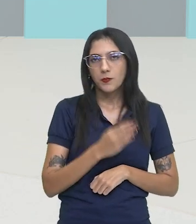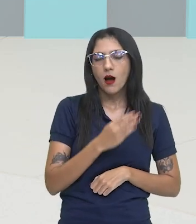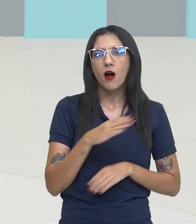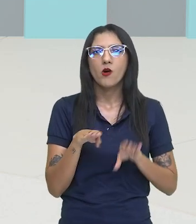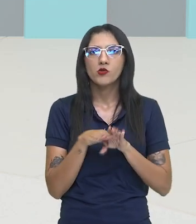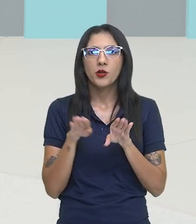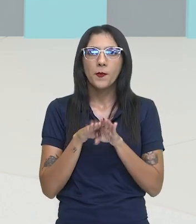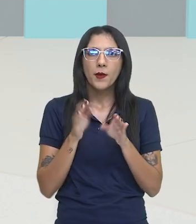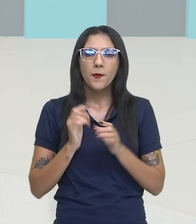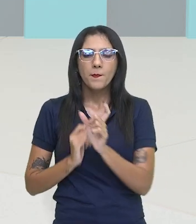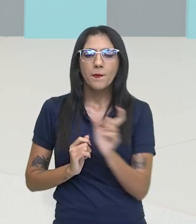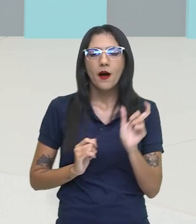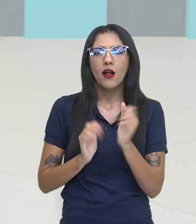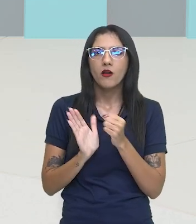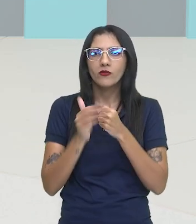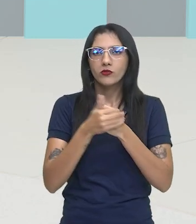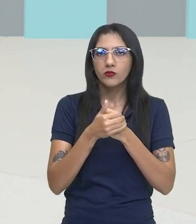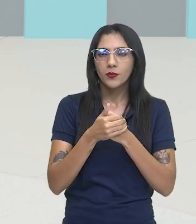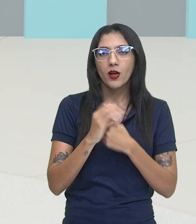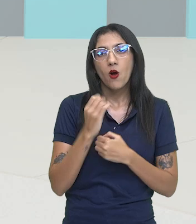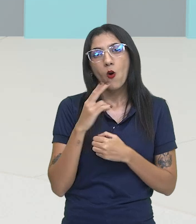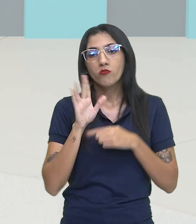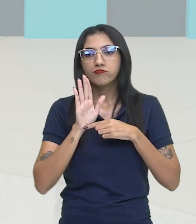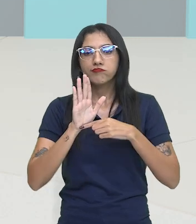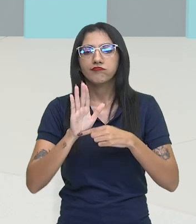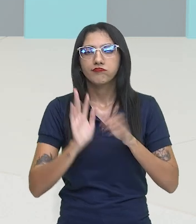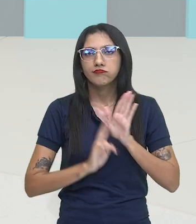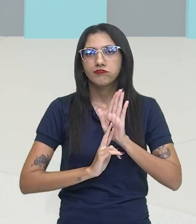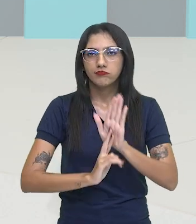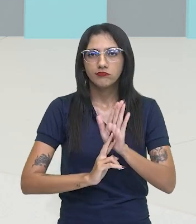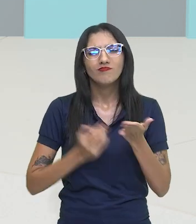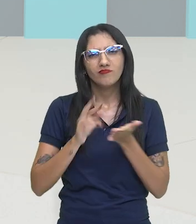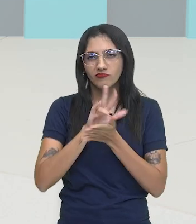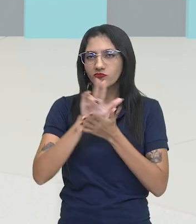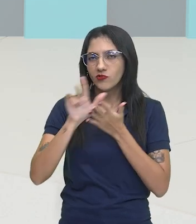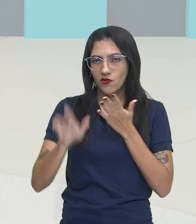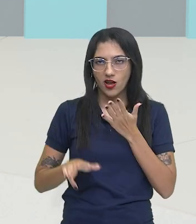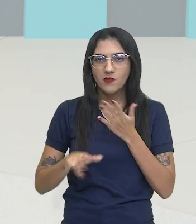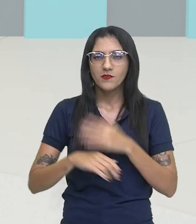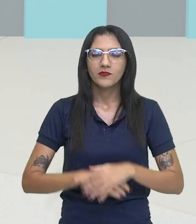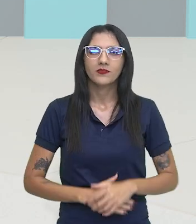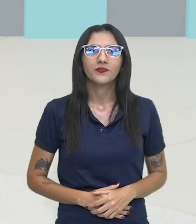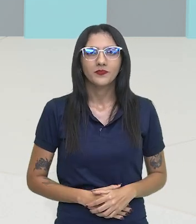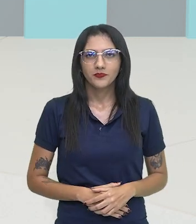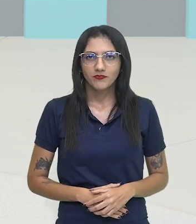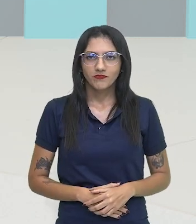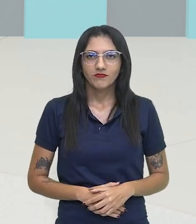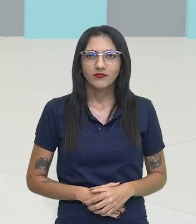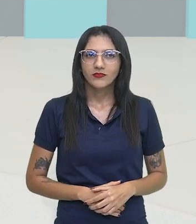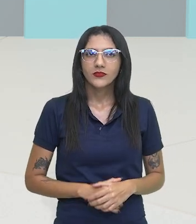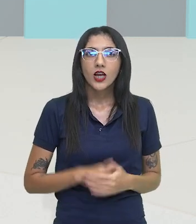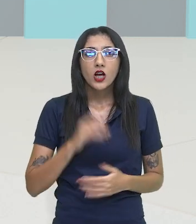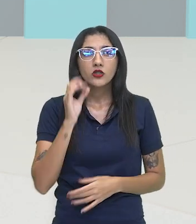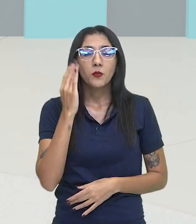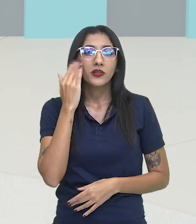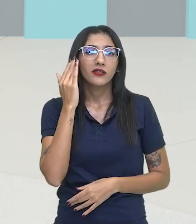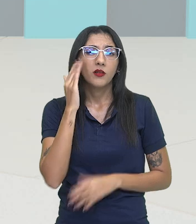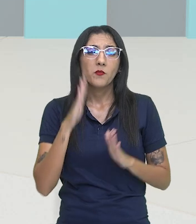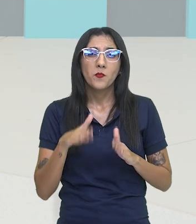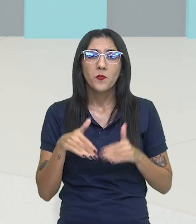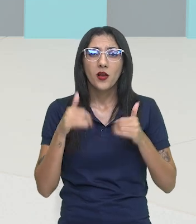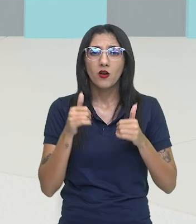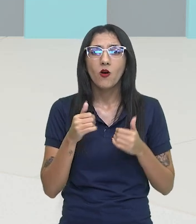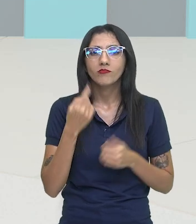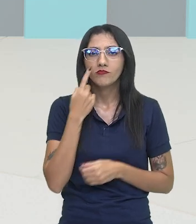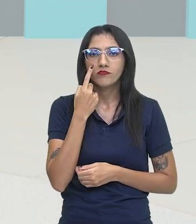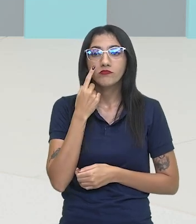pronomes oblíquos, pronomes demonstrativos e assim por diante, tá bom? Só para falar de um pronome possessivo, eu quero